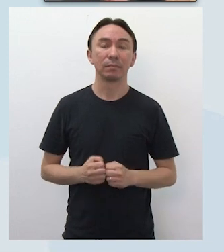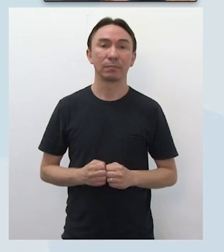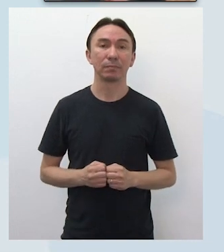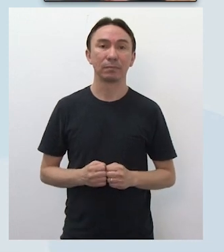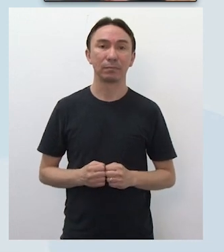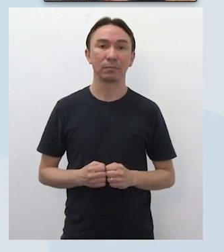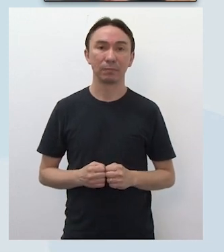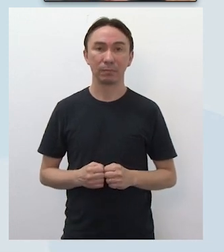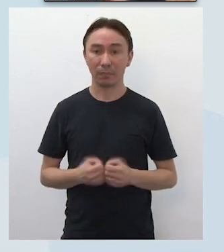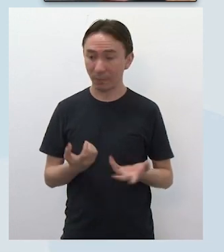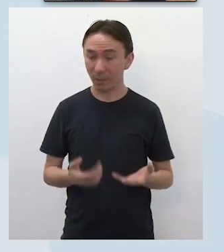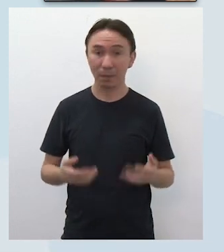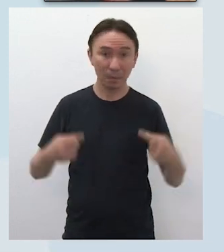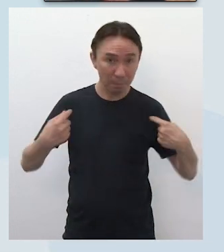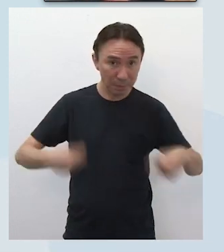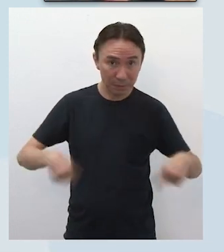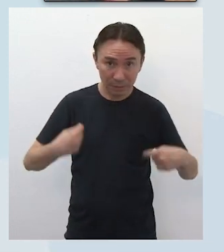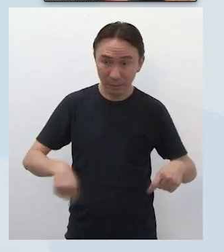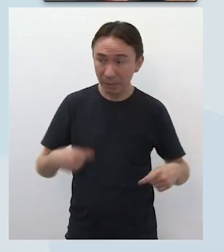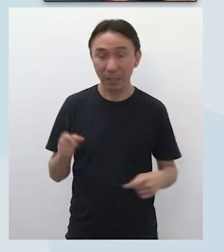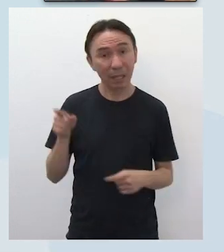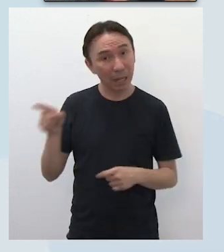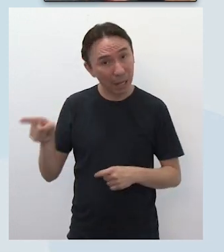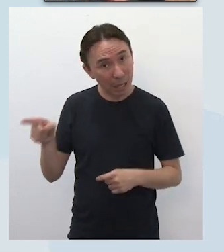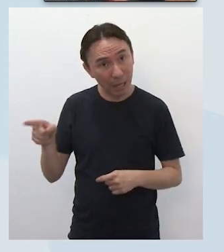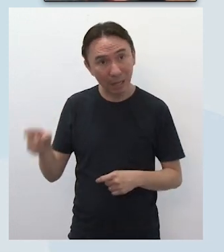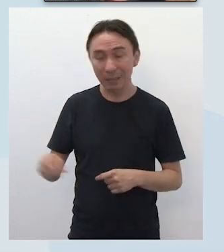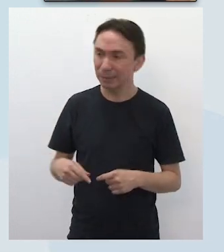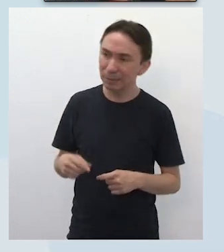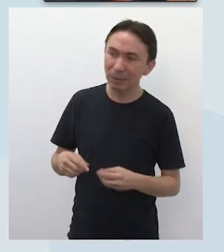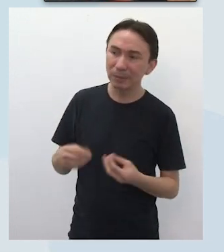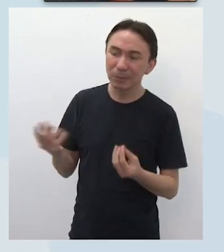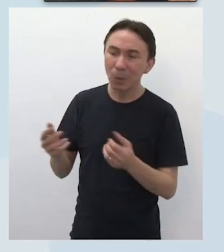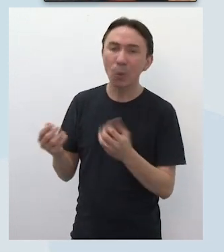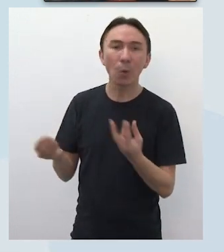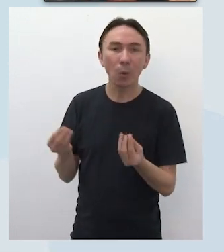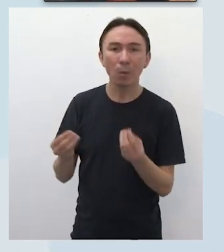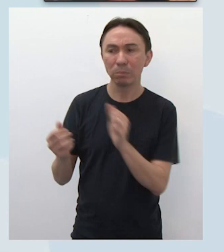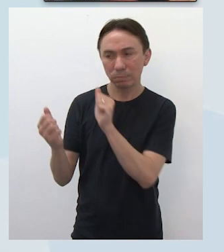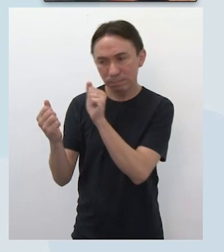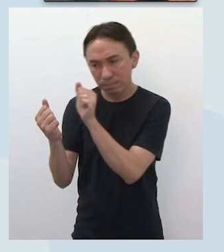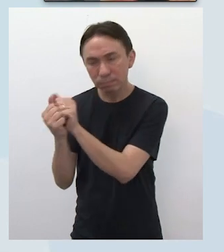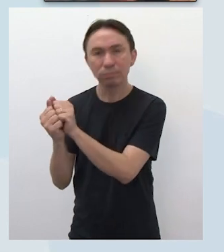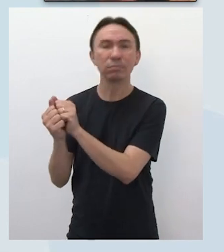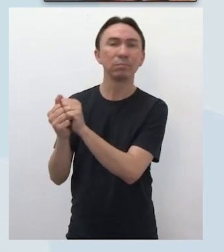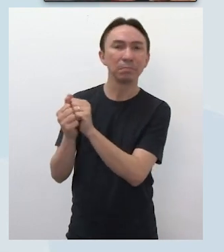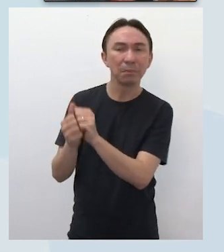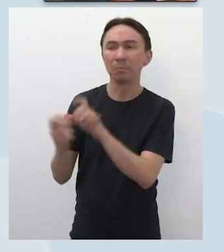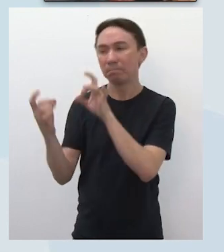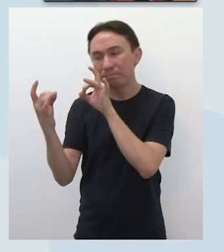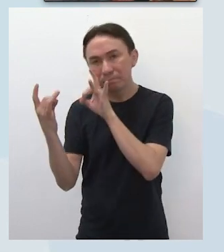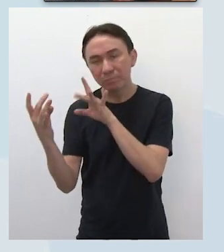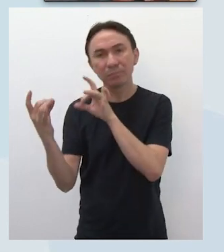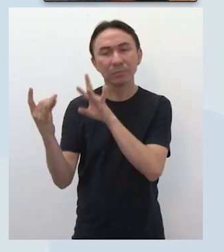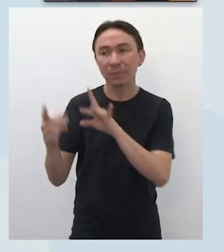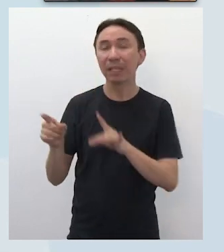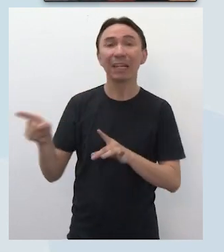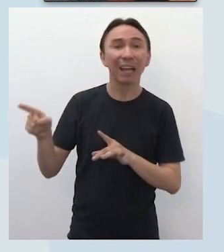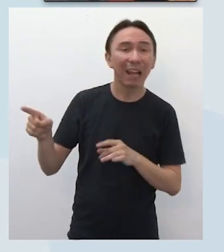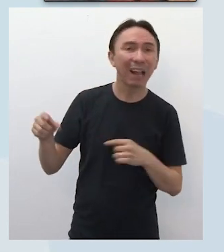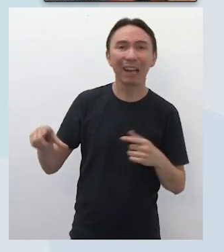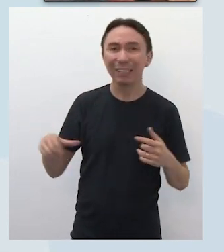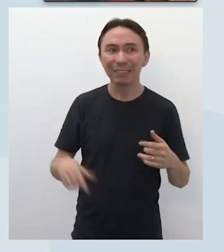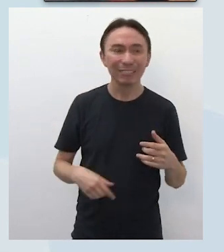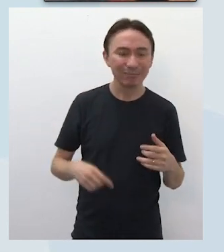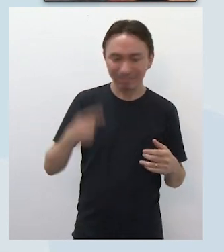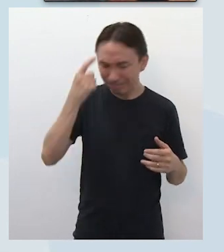comportamento avaliado. Isso é um feedback oportuno, né? Esclarecer as dúvidas para assegurar uma comunicação